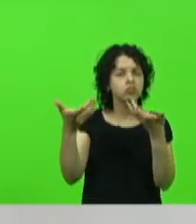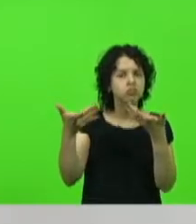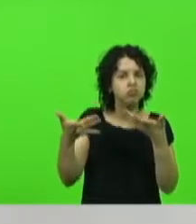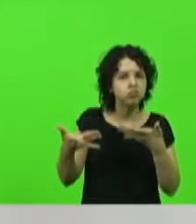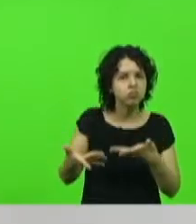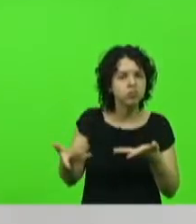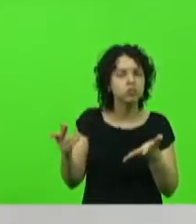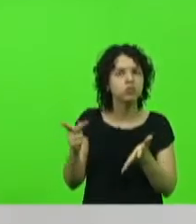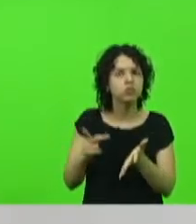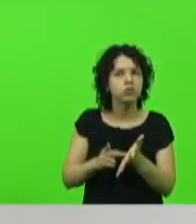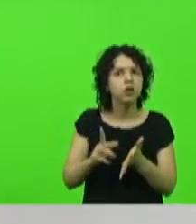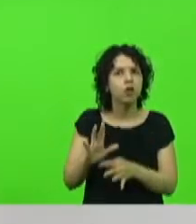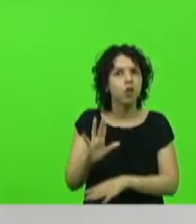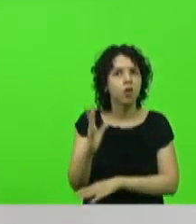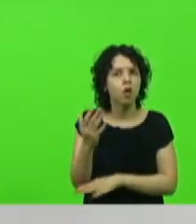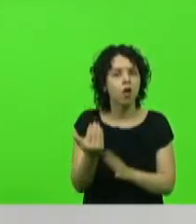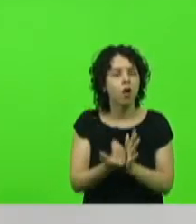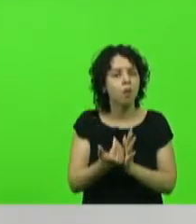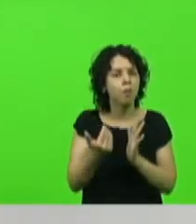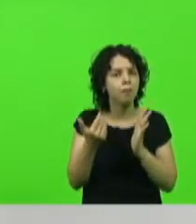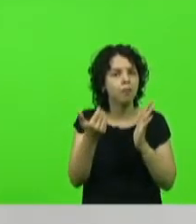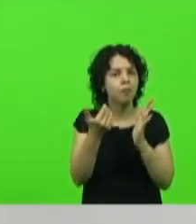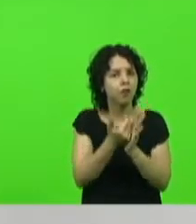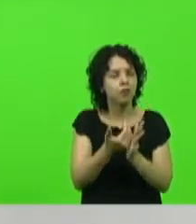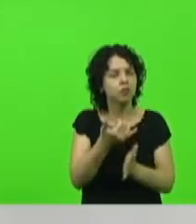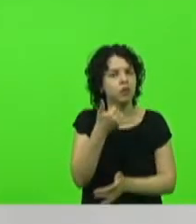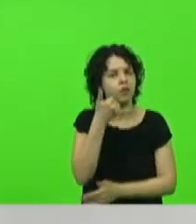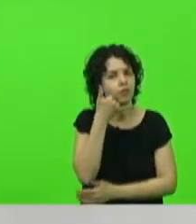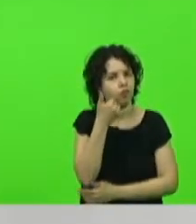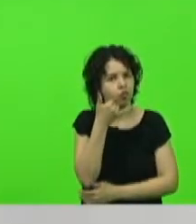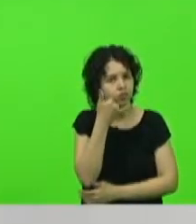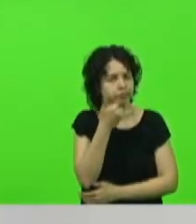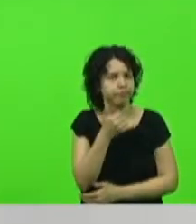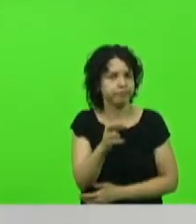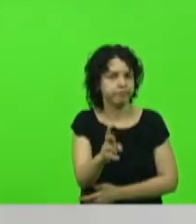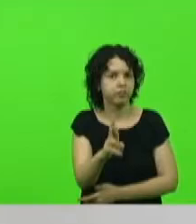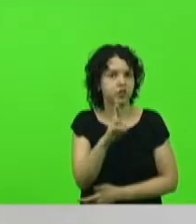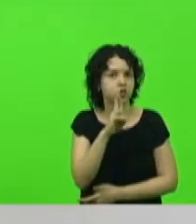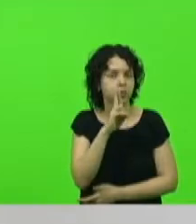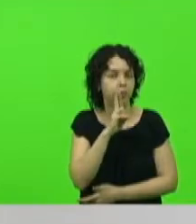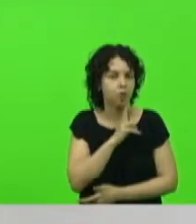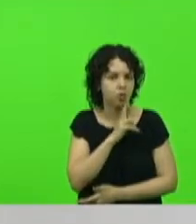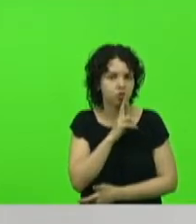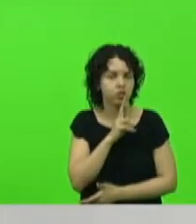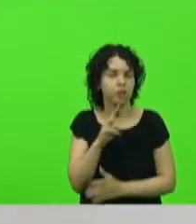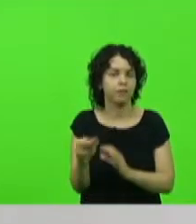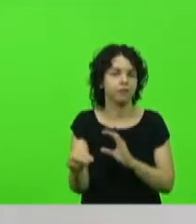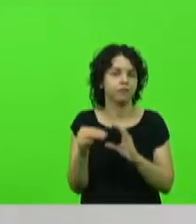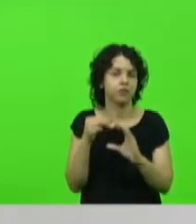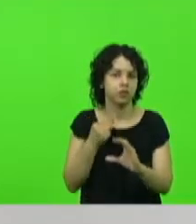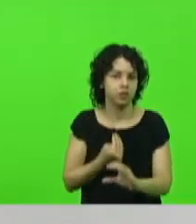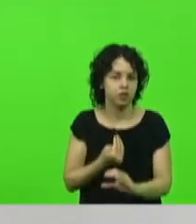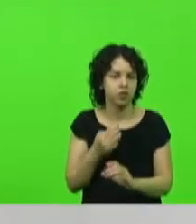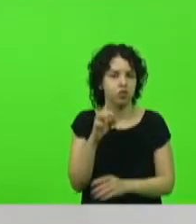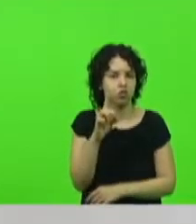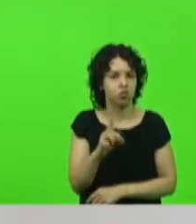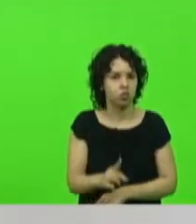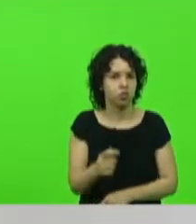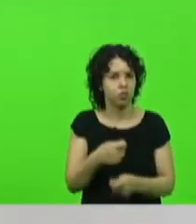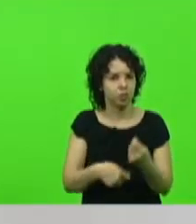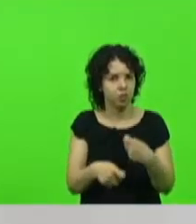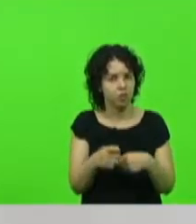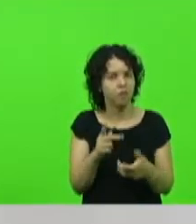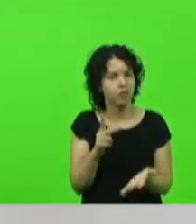envolviam esse aumento da conta telefônica. Em resposta, foi enviado pela diretoria administrativa, que realmente verificaram